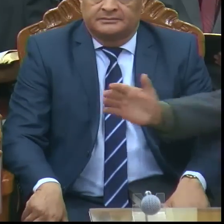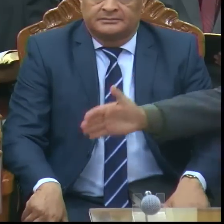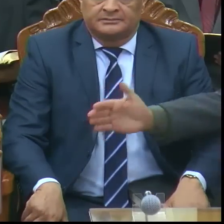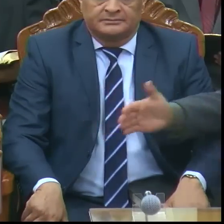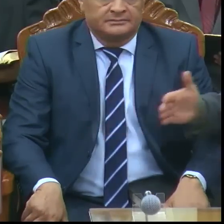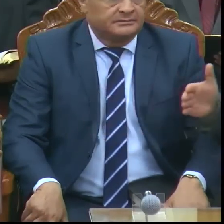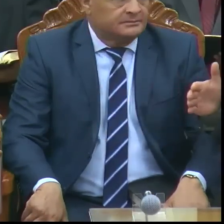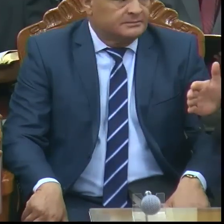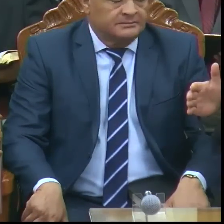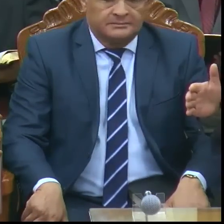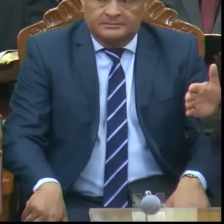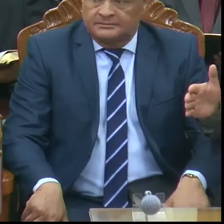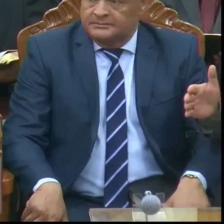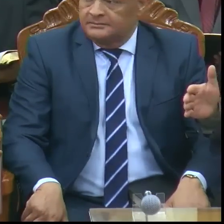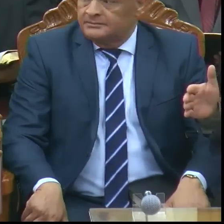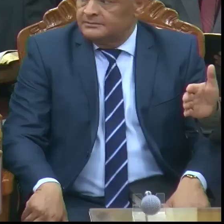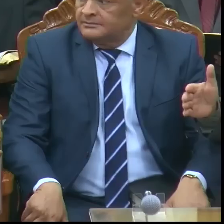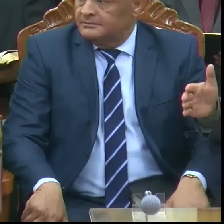Meus amados,